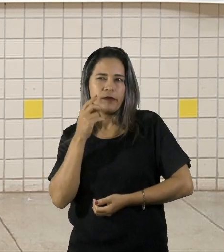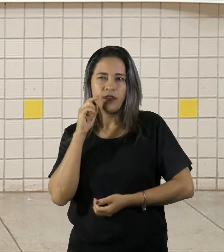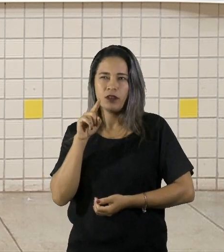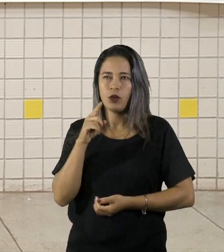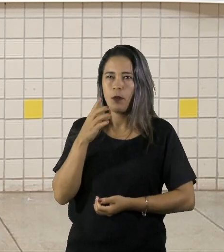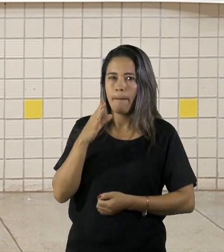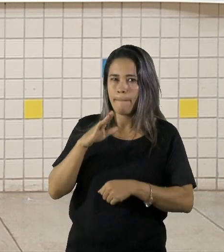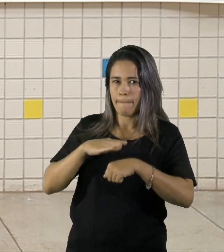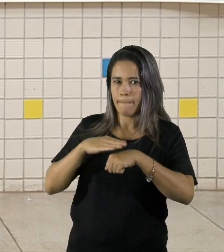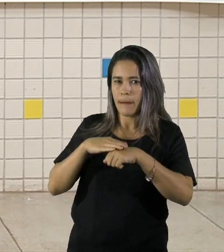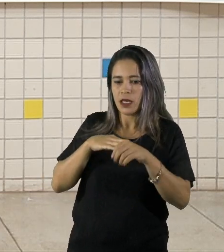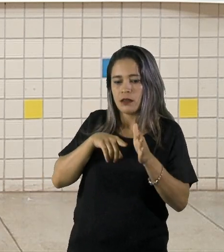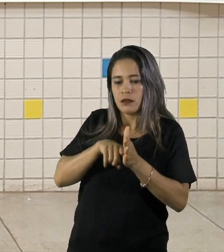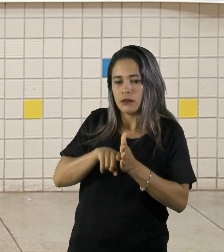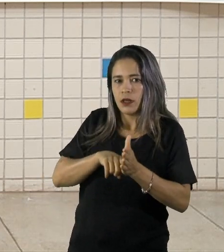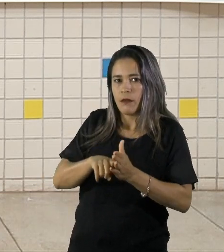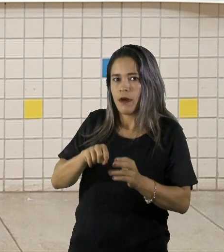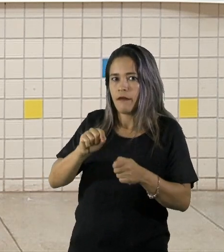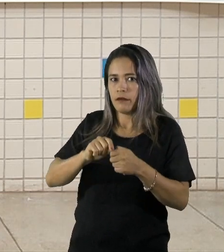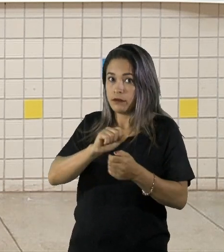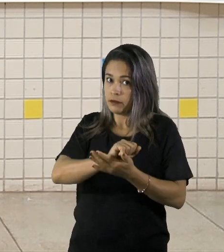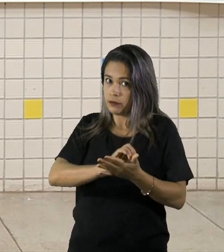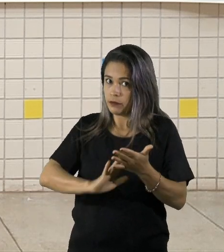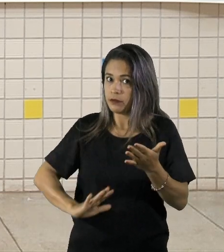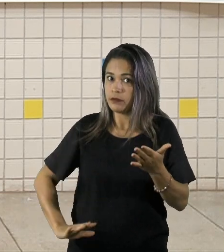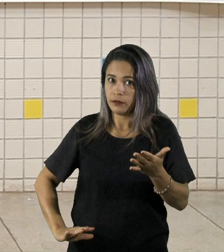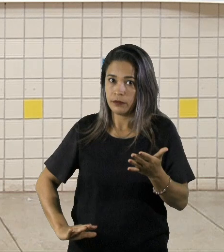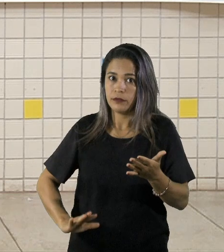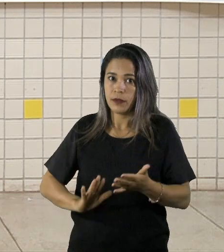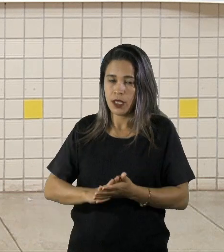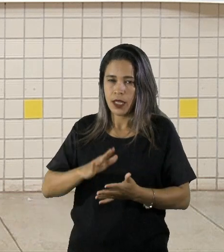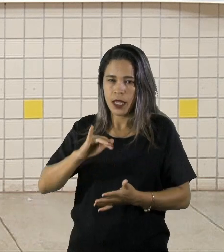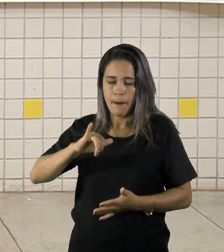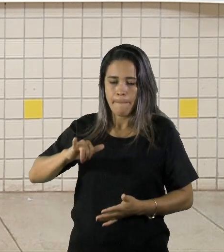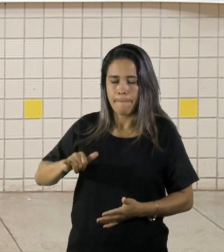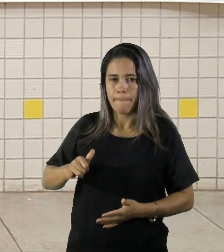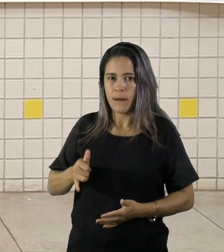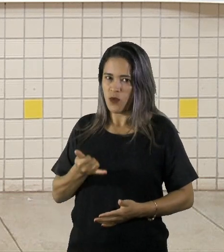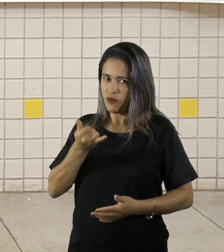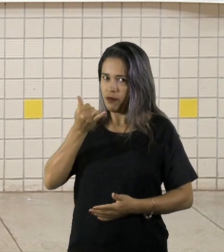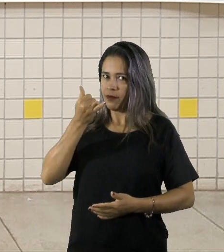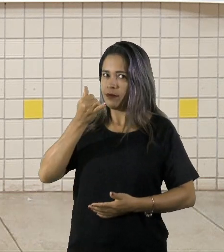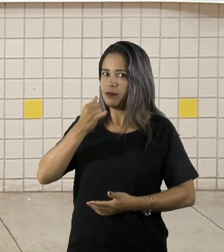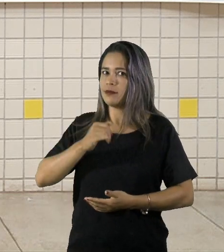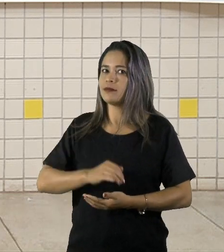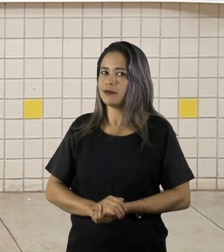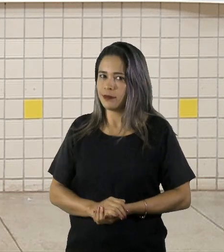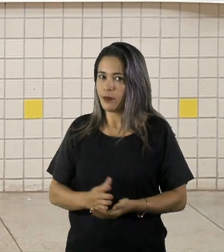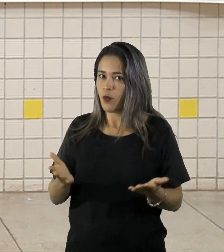mais preparados para fazer as atividades e aproveitem a oportunidade.